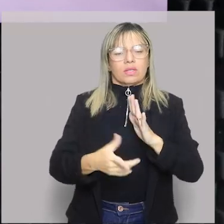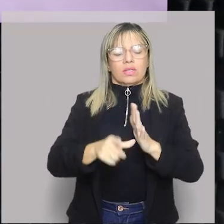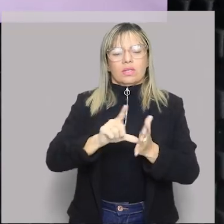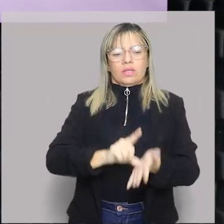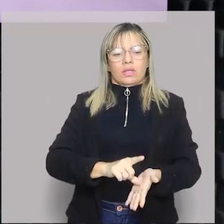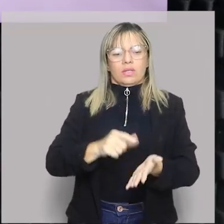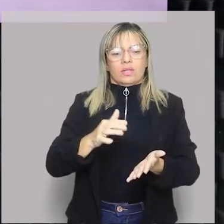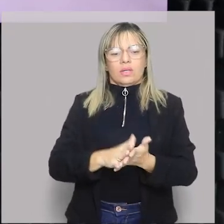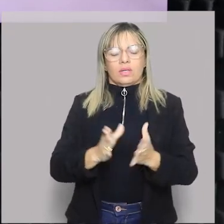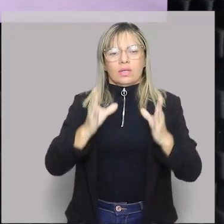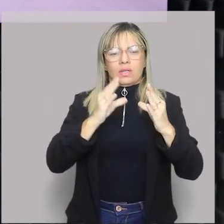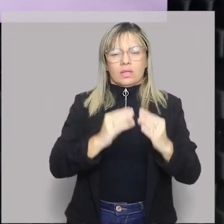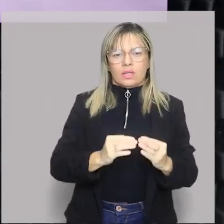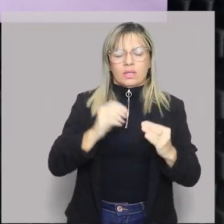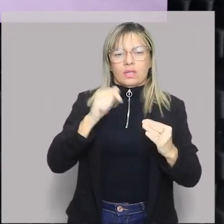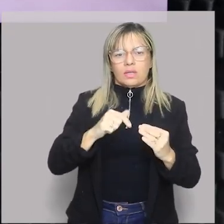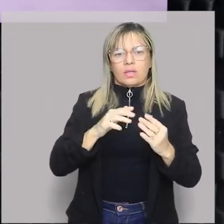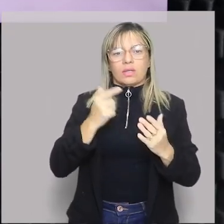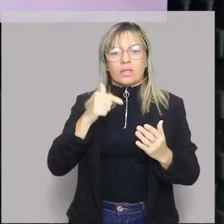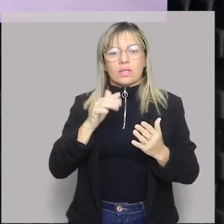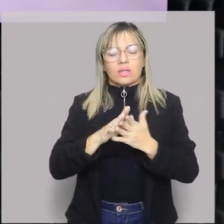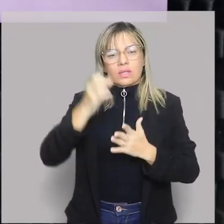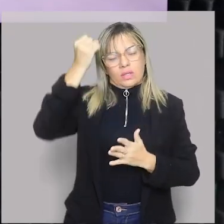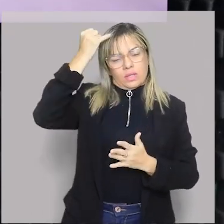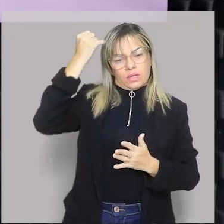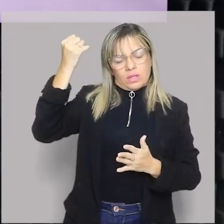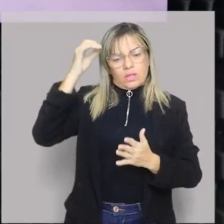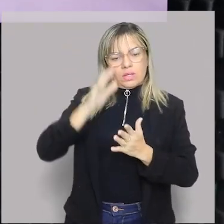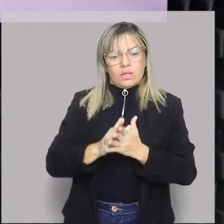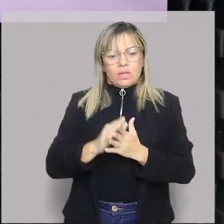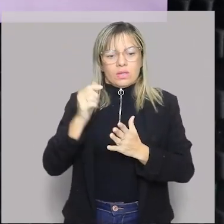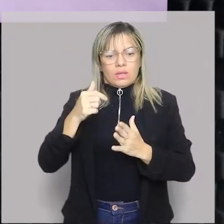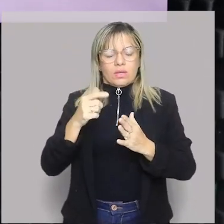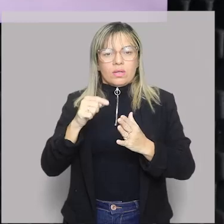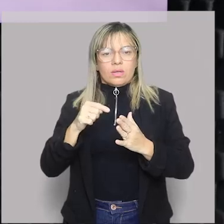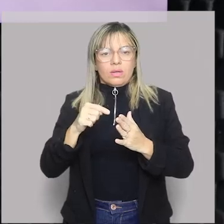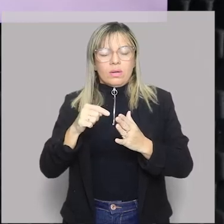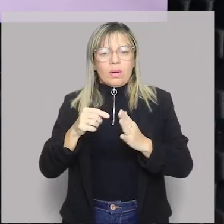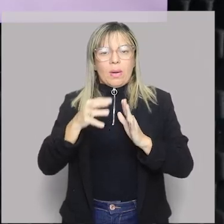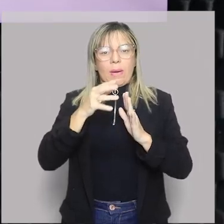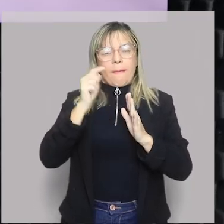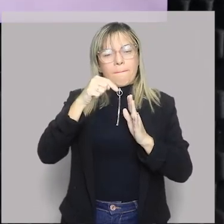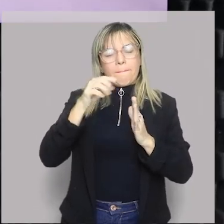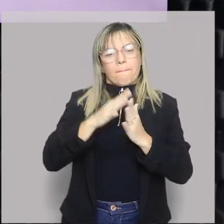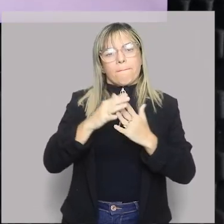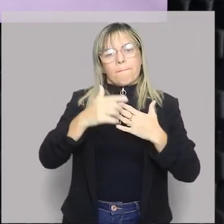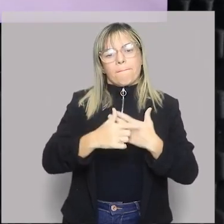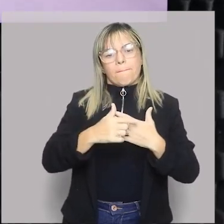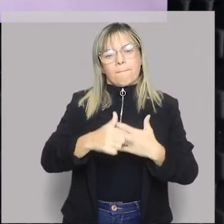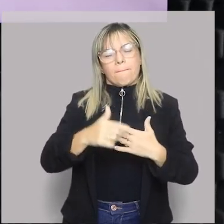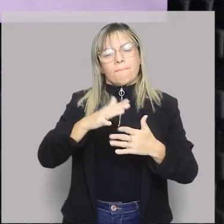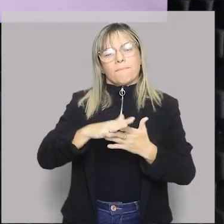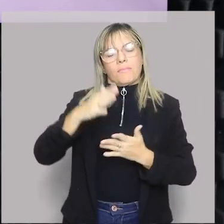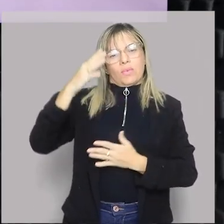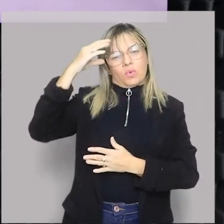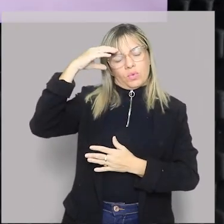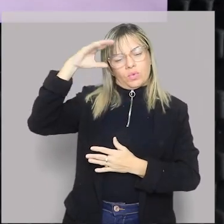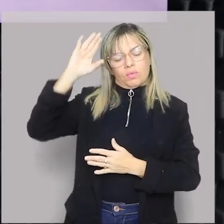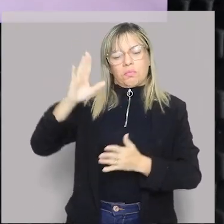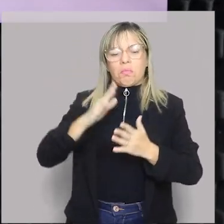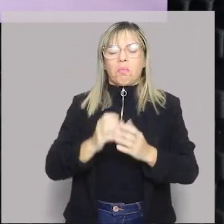resumo sintetiza as ideias de um produto cultural, mas pode ser feito por qualquer pessoa. A